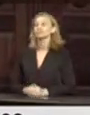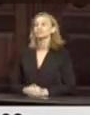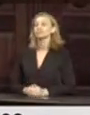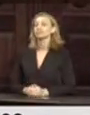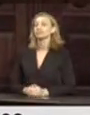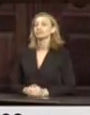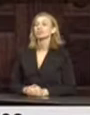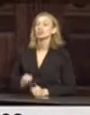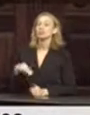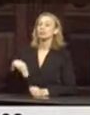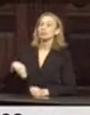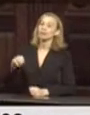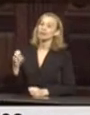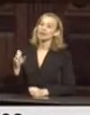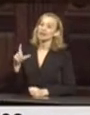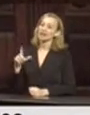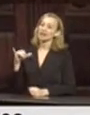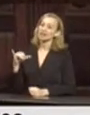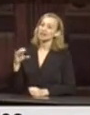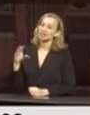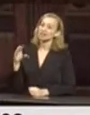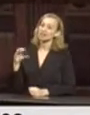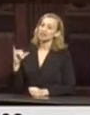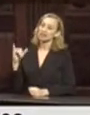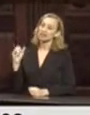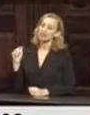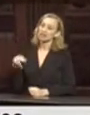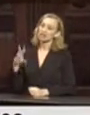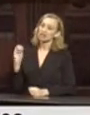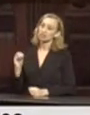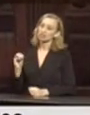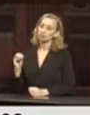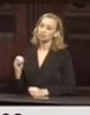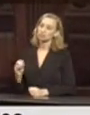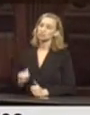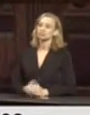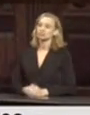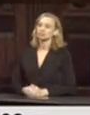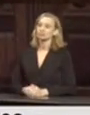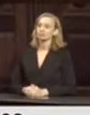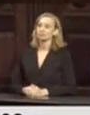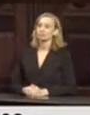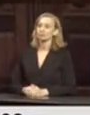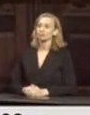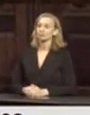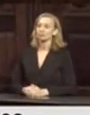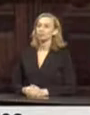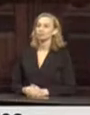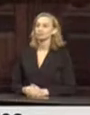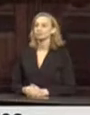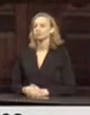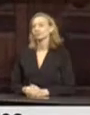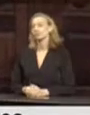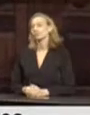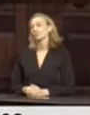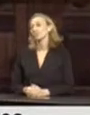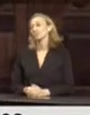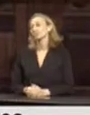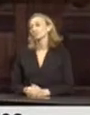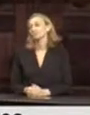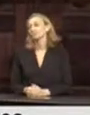os milicianos estão enquistados nas comunidades